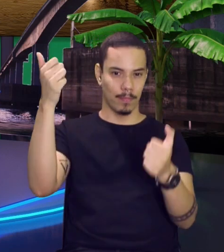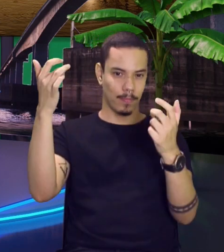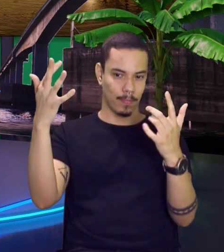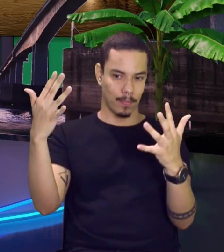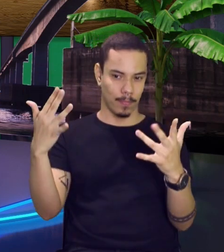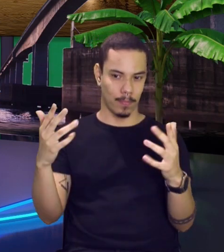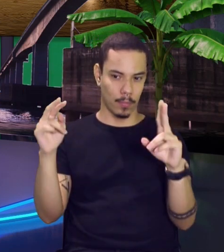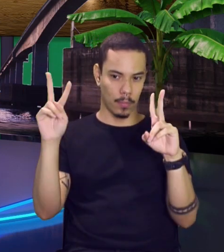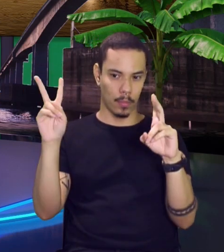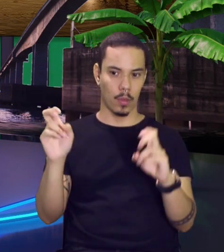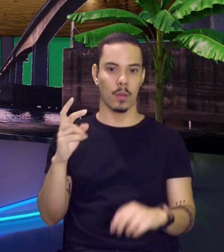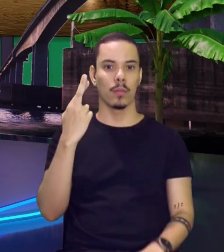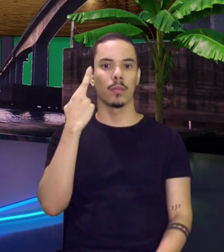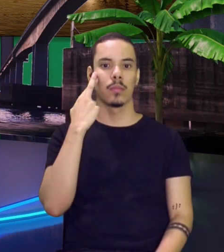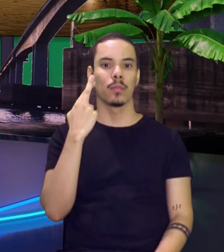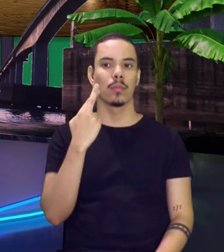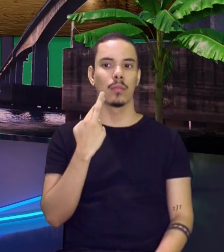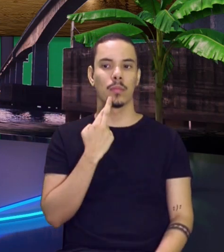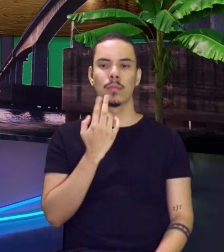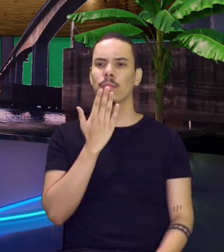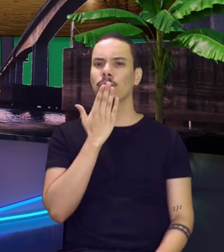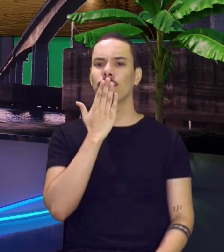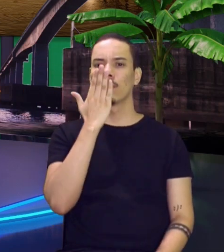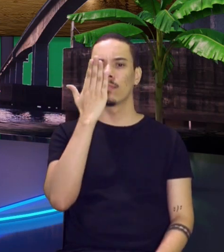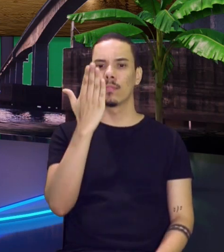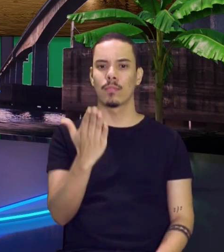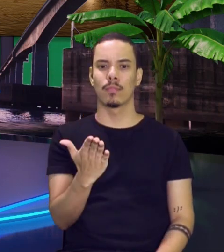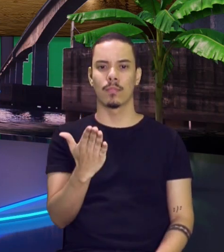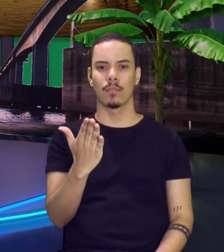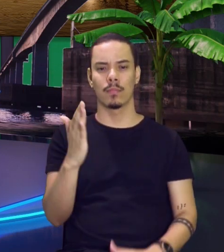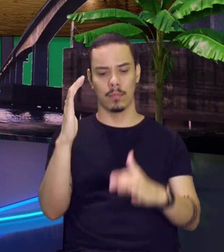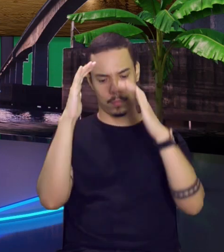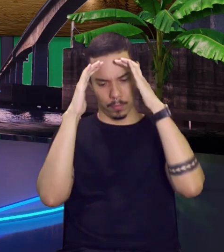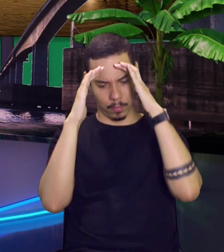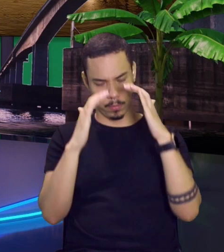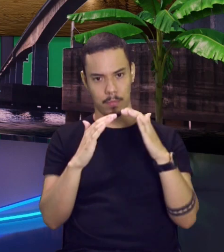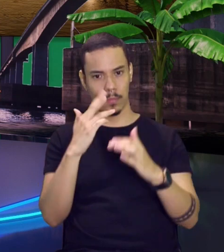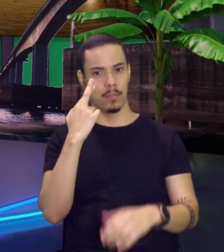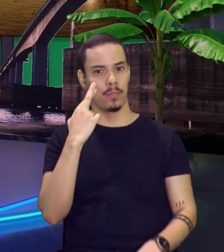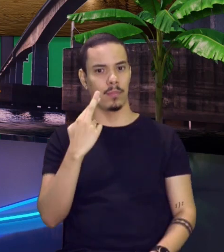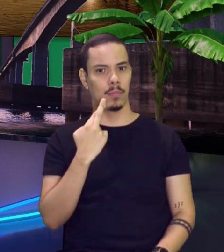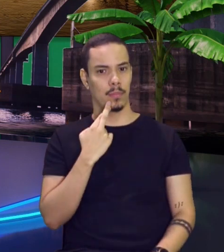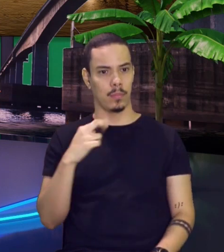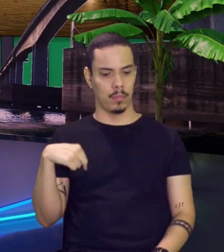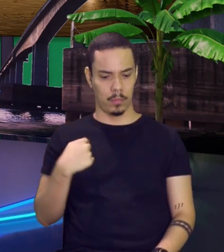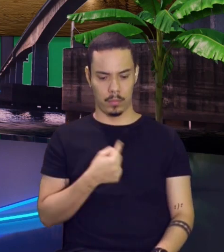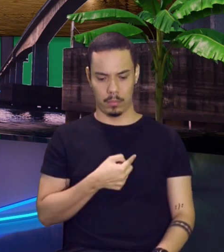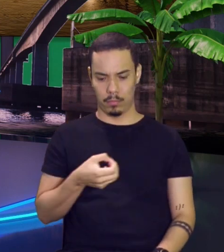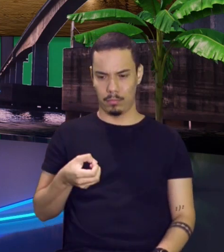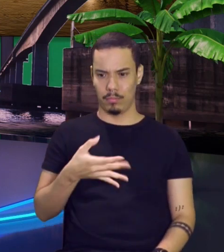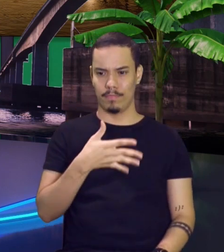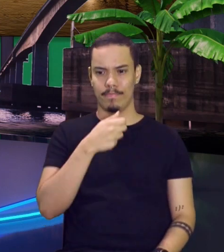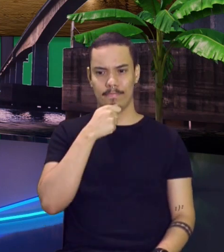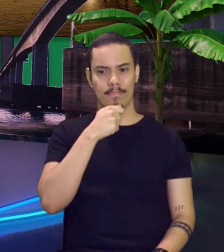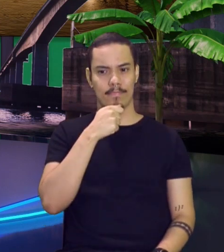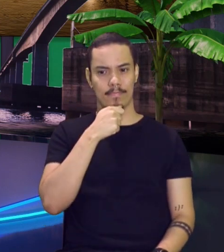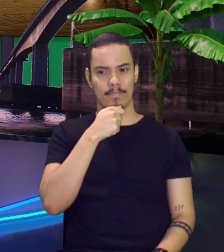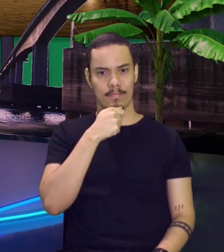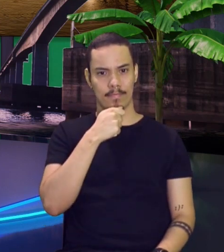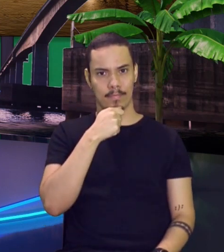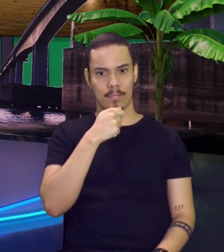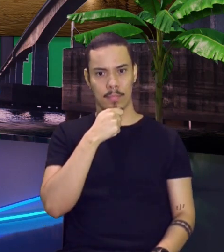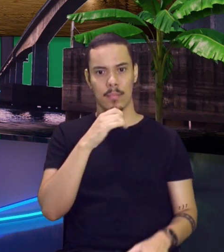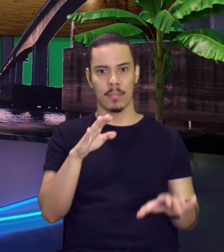Rondônia, pede para ele respeitar o nosso estado, porque nós somos um estado novo. E que